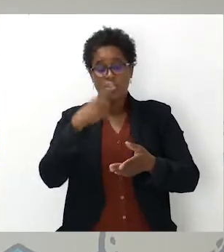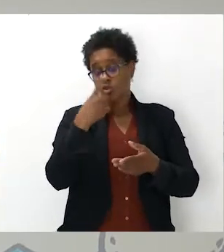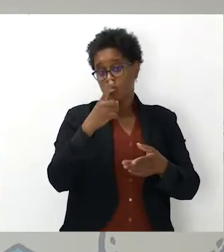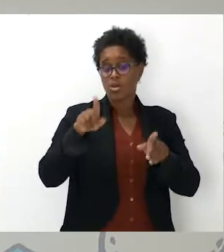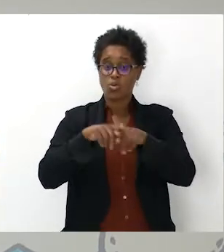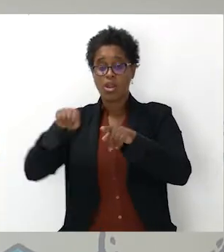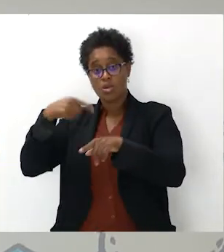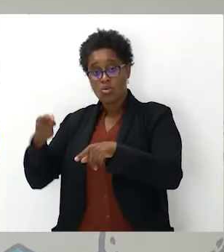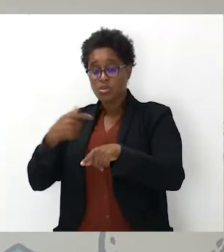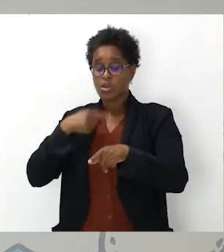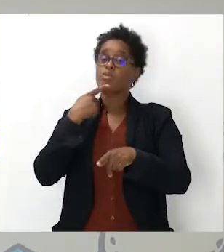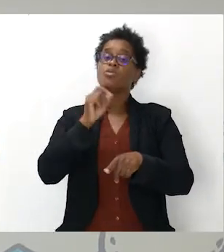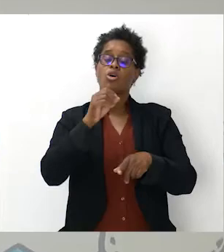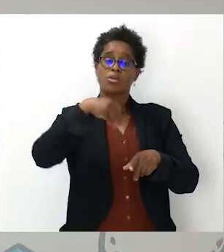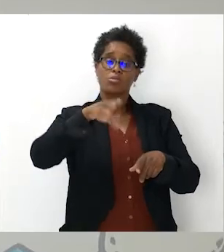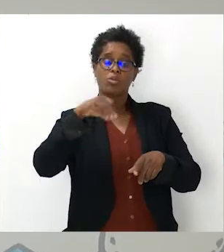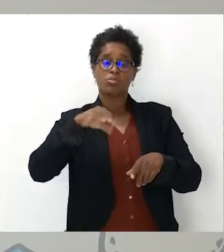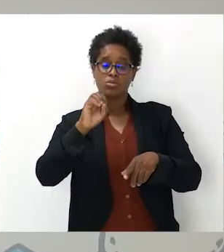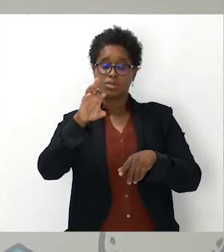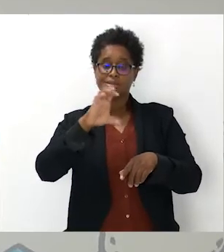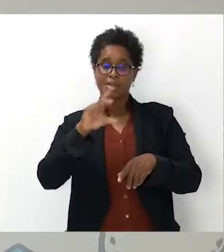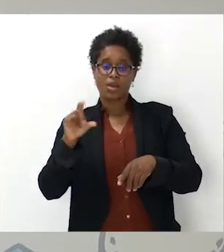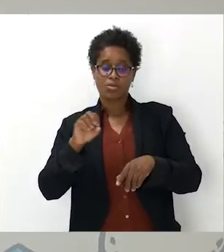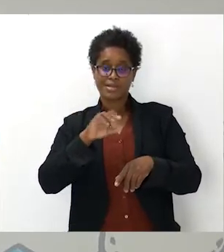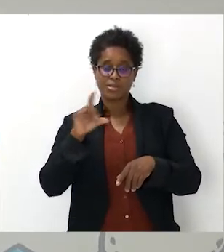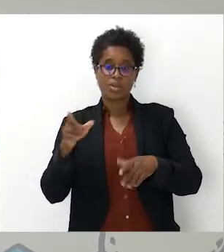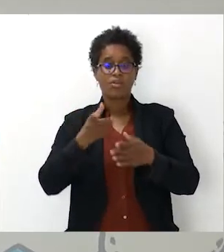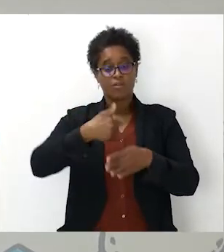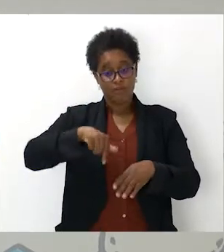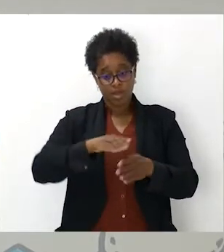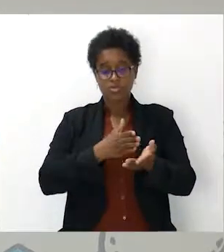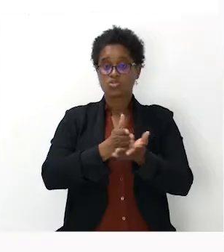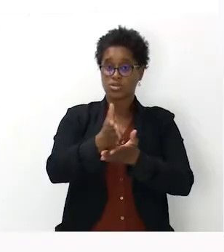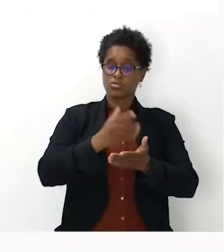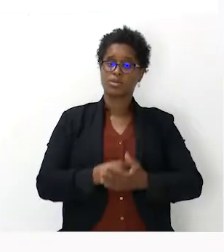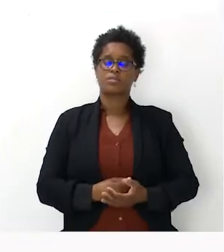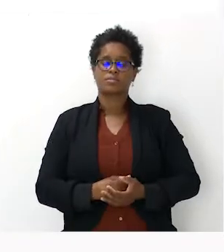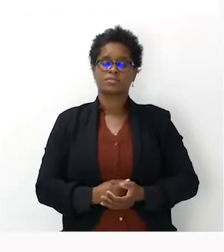razão, eu denomino de proporção. Vamos prosseguir.